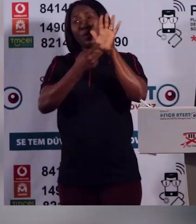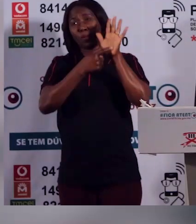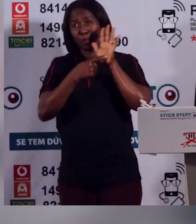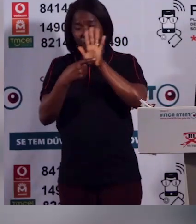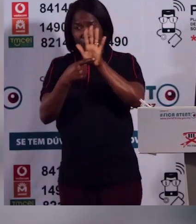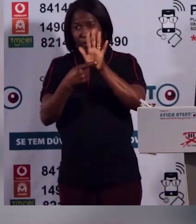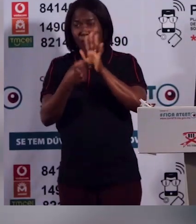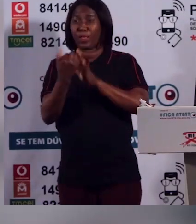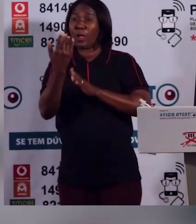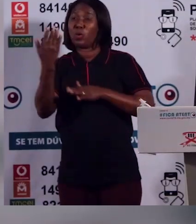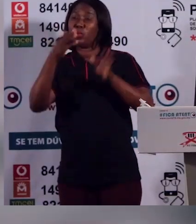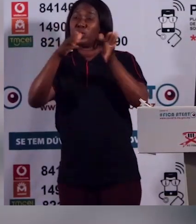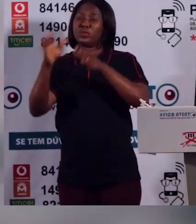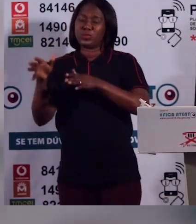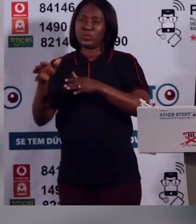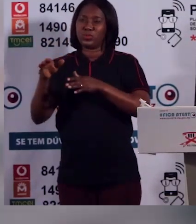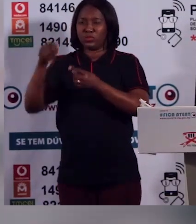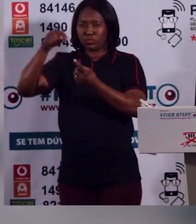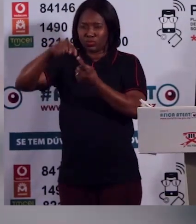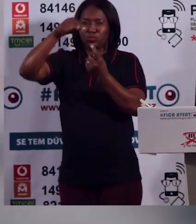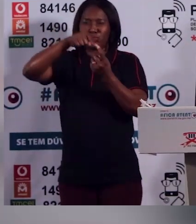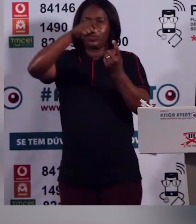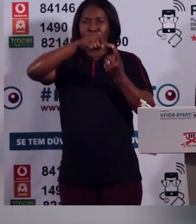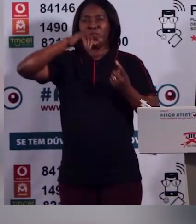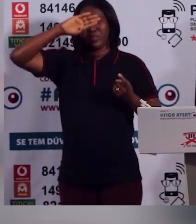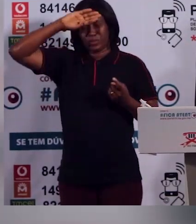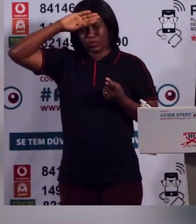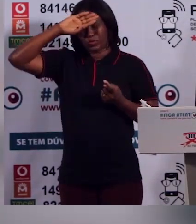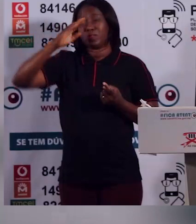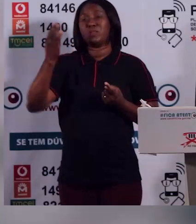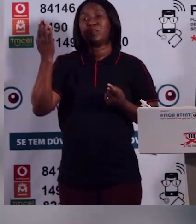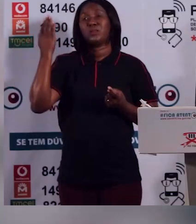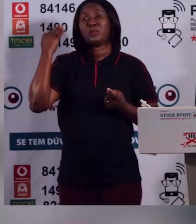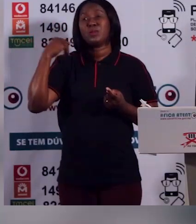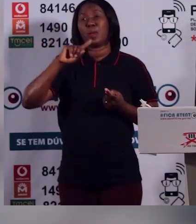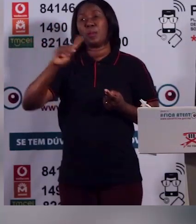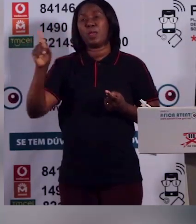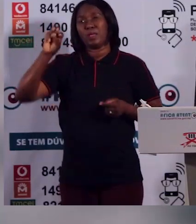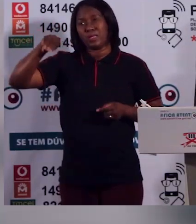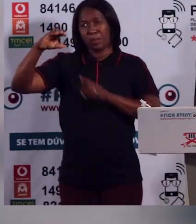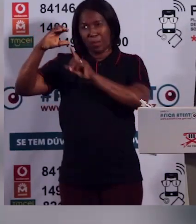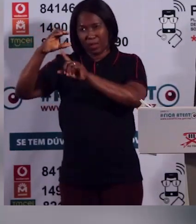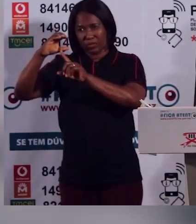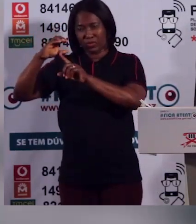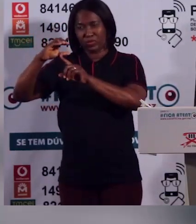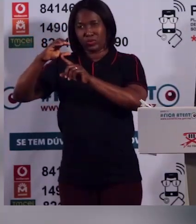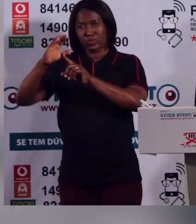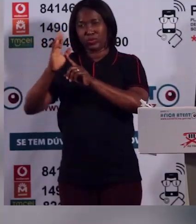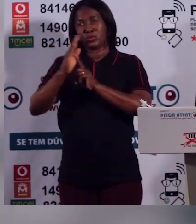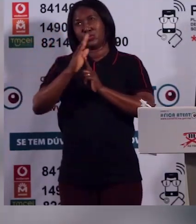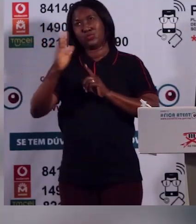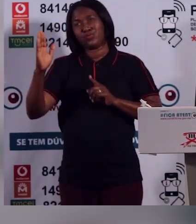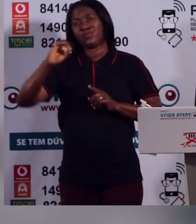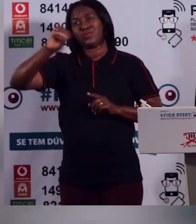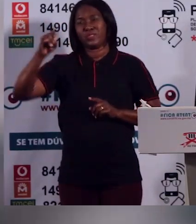número cumulativo de testados e positivos nos meses de março a julho de 2020. Neste mês de julho